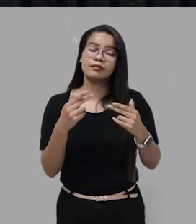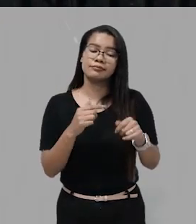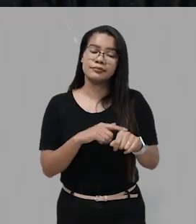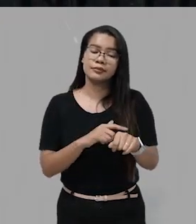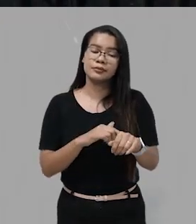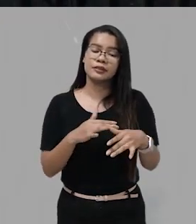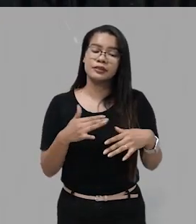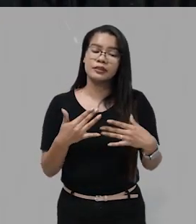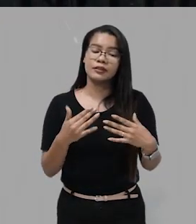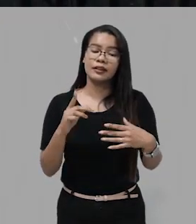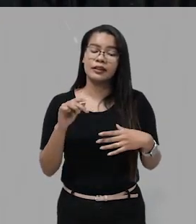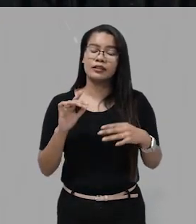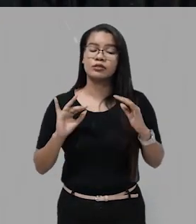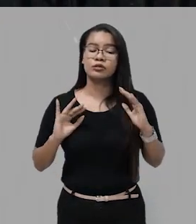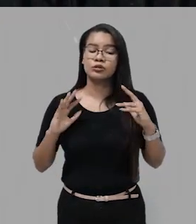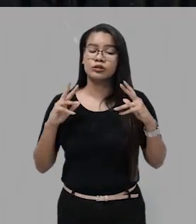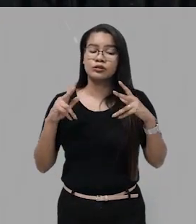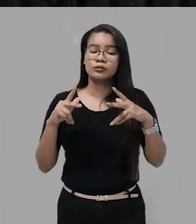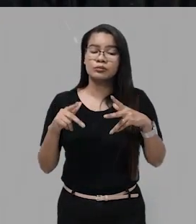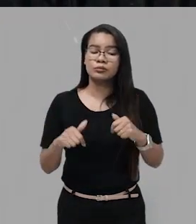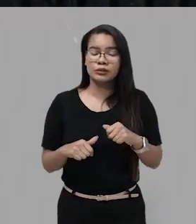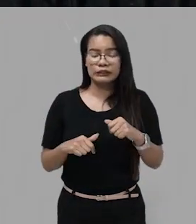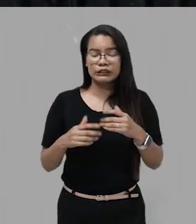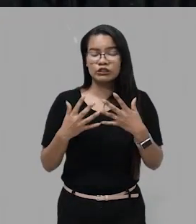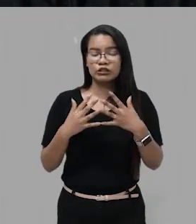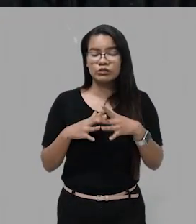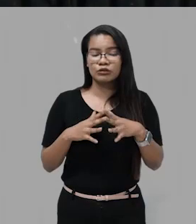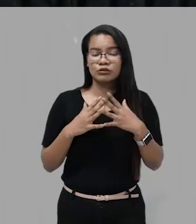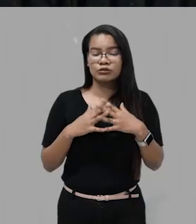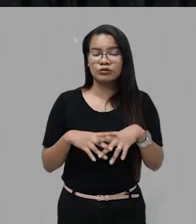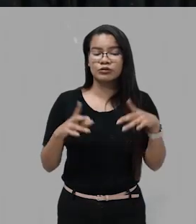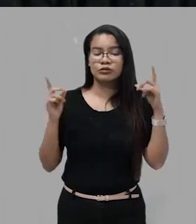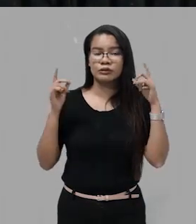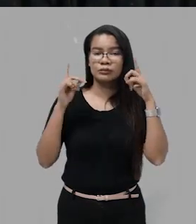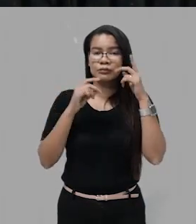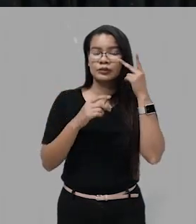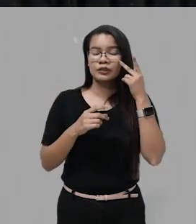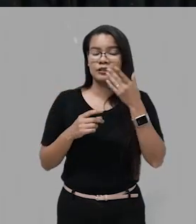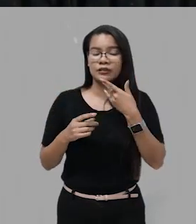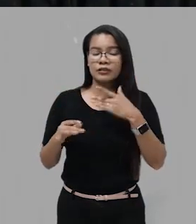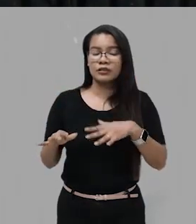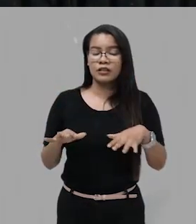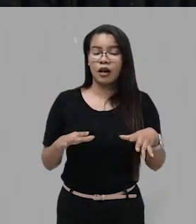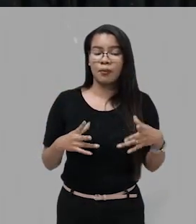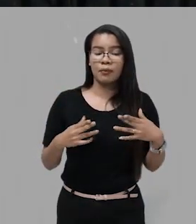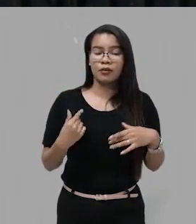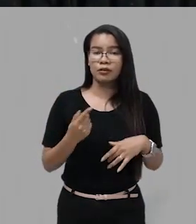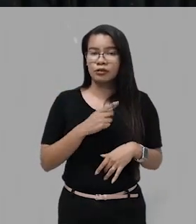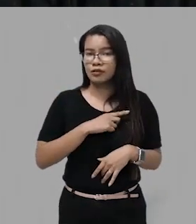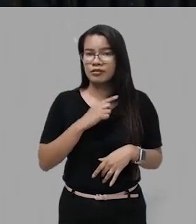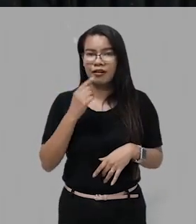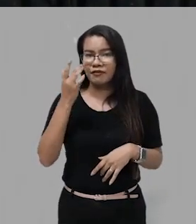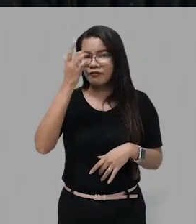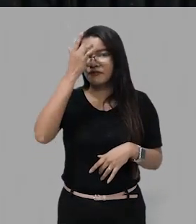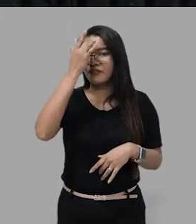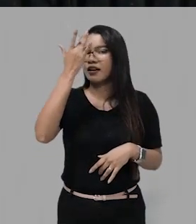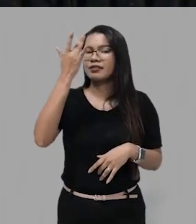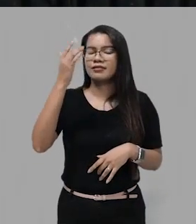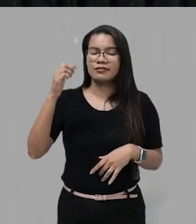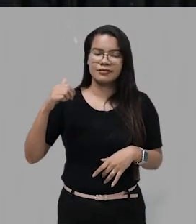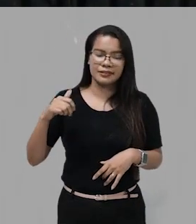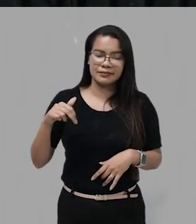aqui, ó, é algo que é totalmente complexo para ela. Mesmo que para nós hoje seja muito fácil